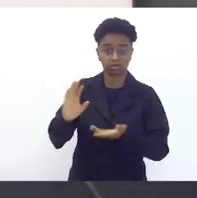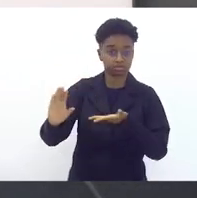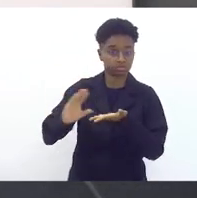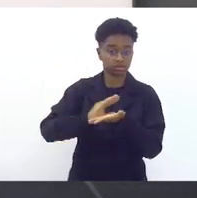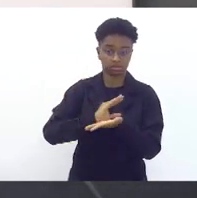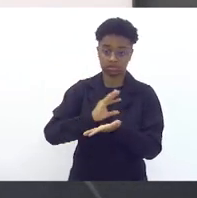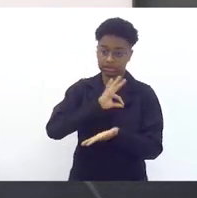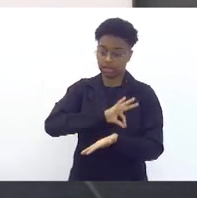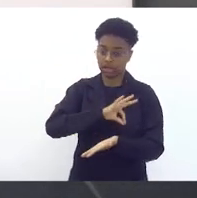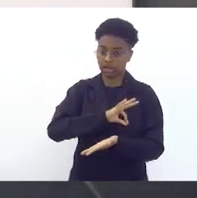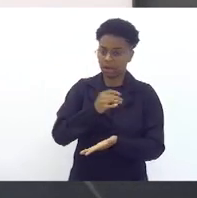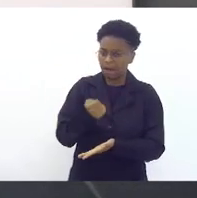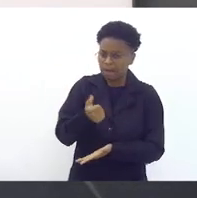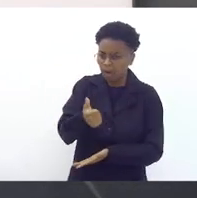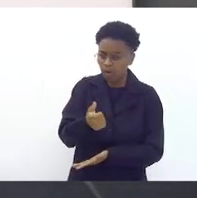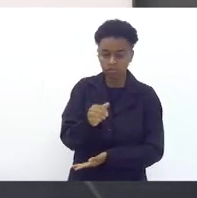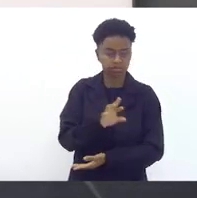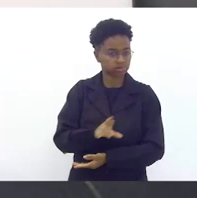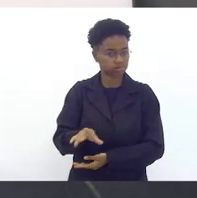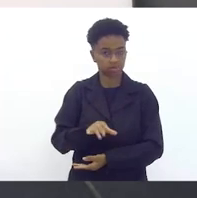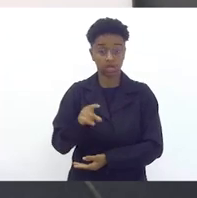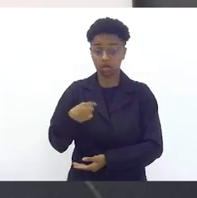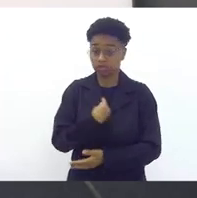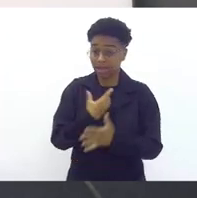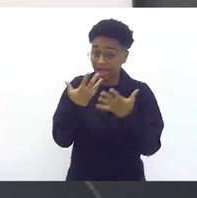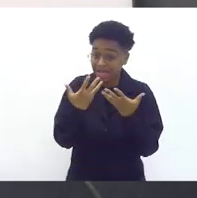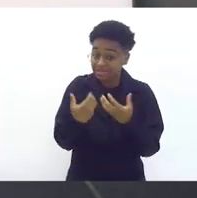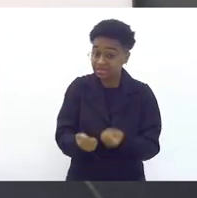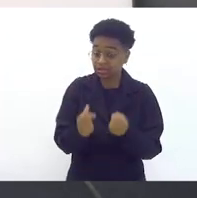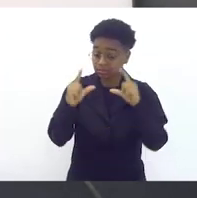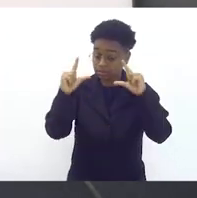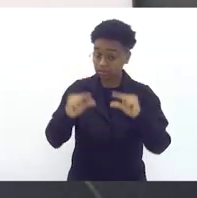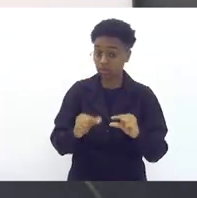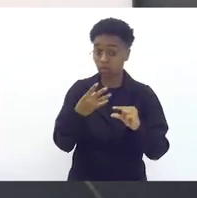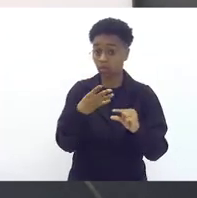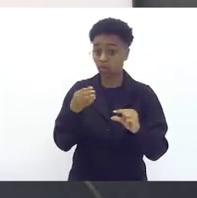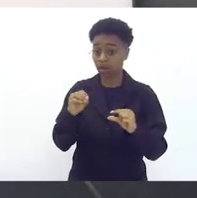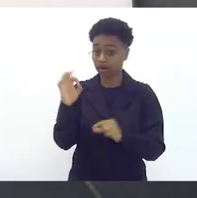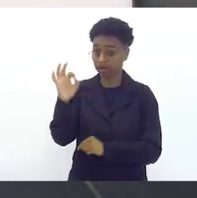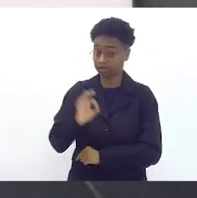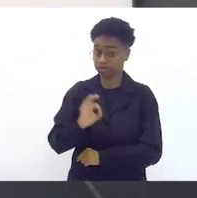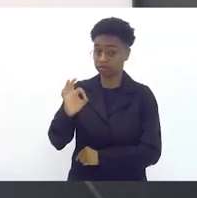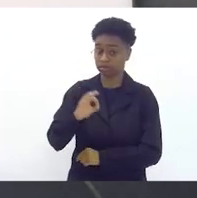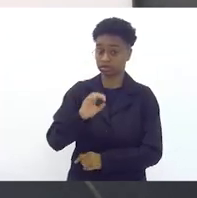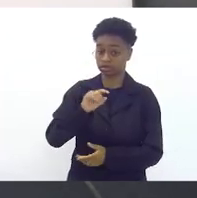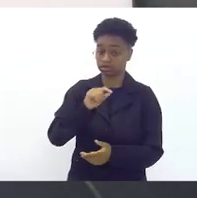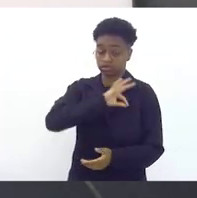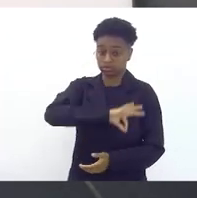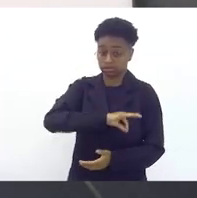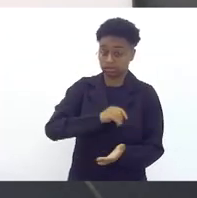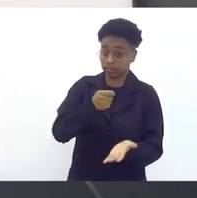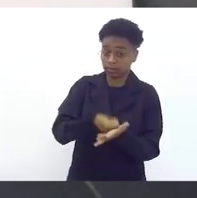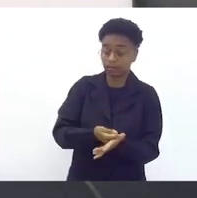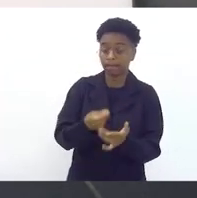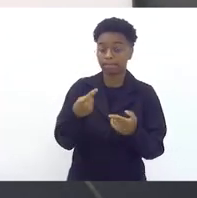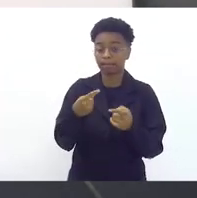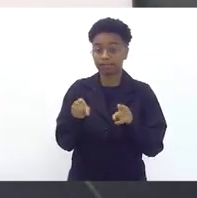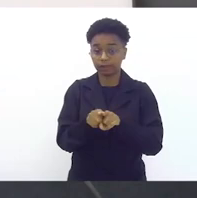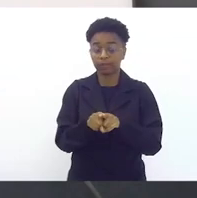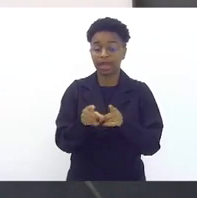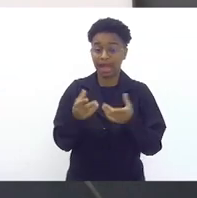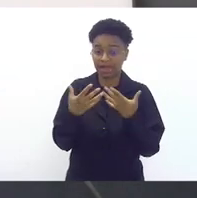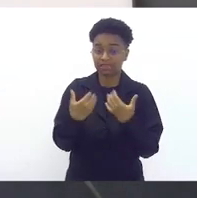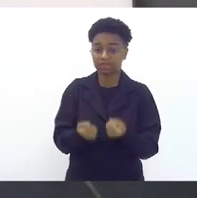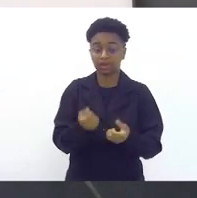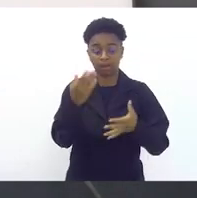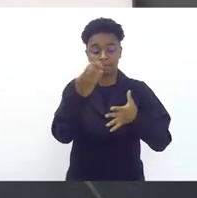Não é pouca coisa, não. Nós aceitamos 40% de redução da remuneração, ainda aceitamos continuar com o